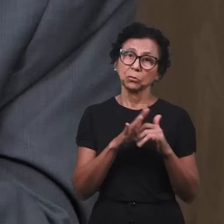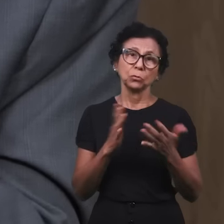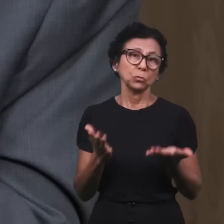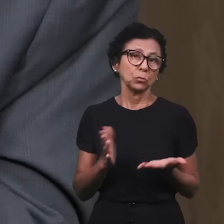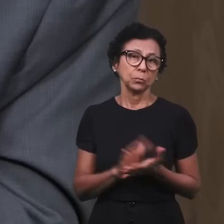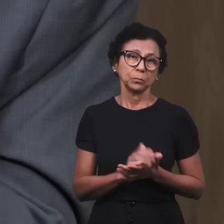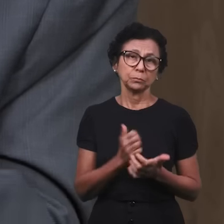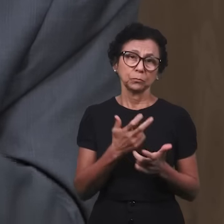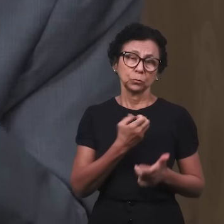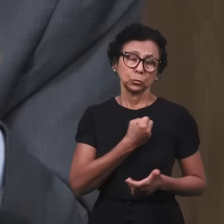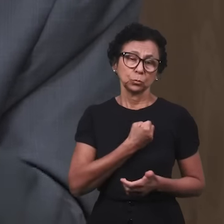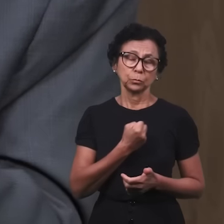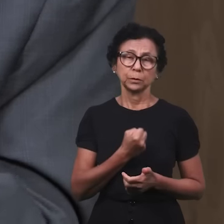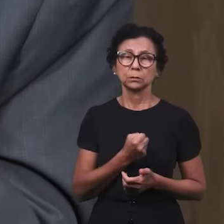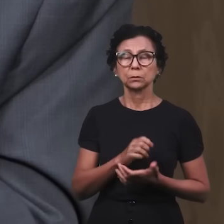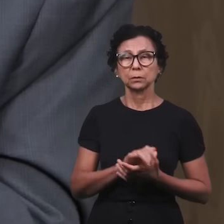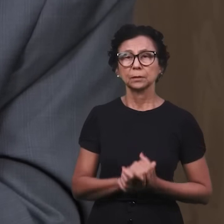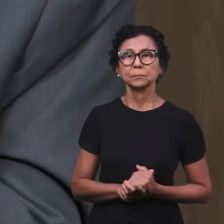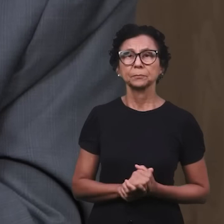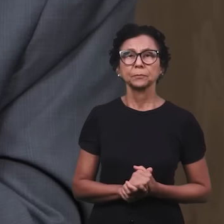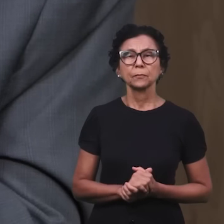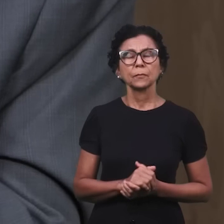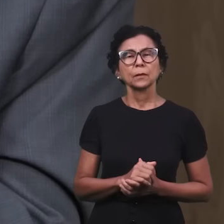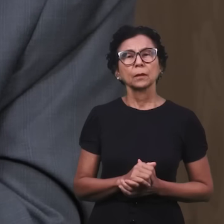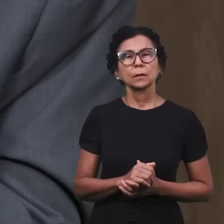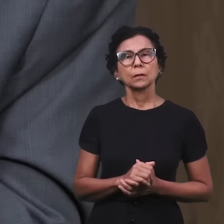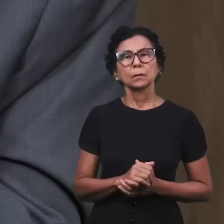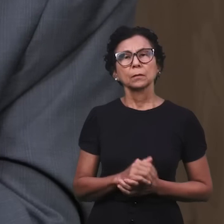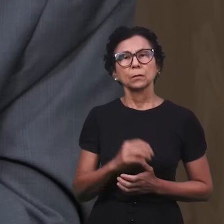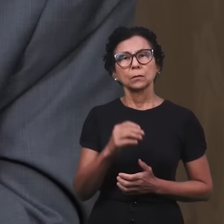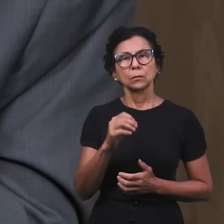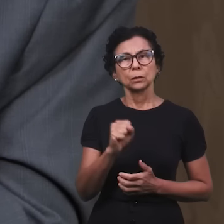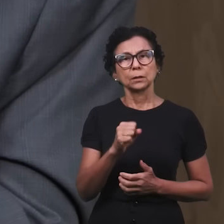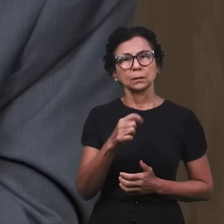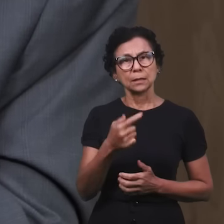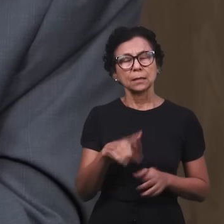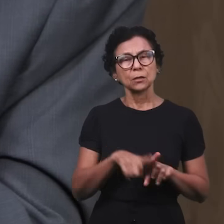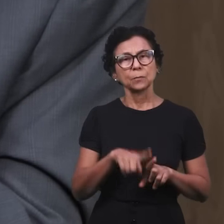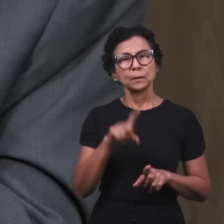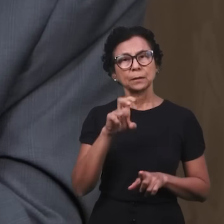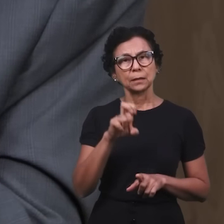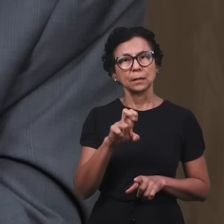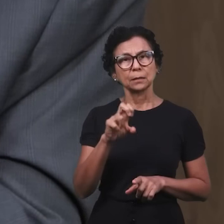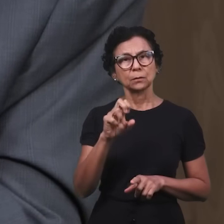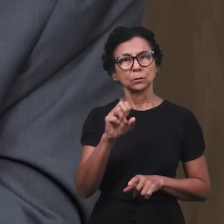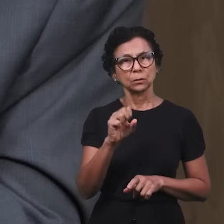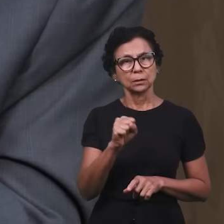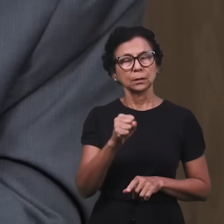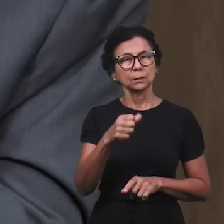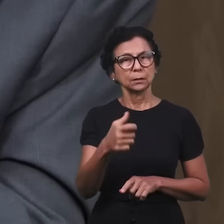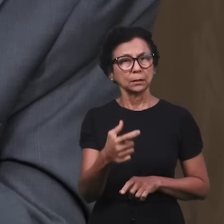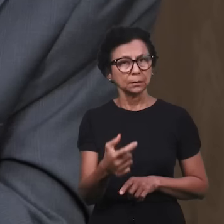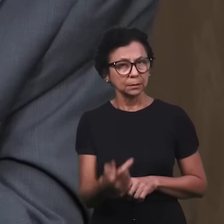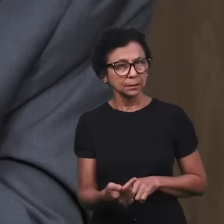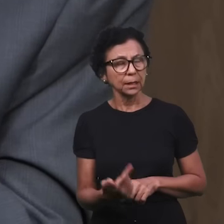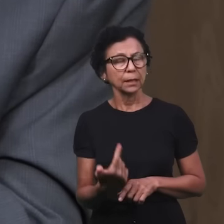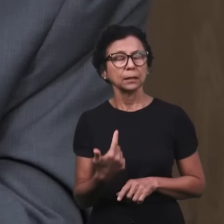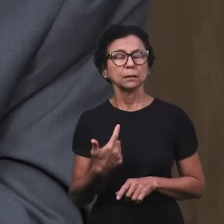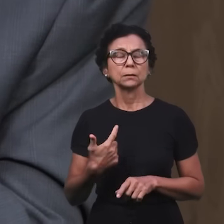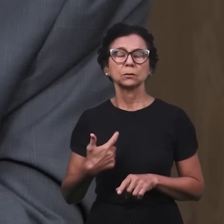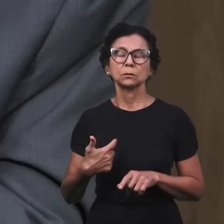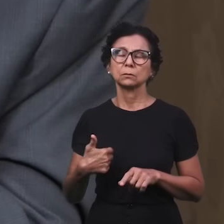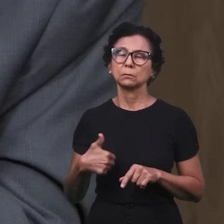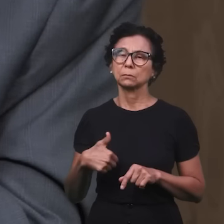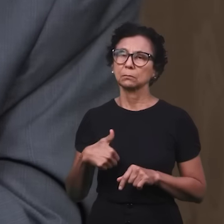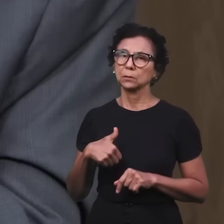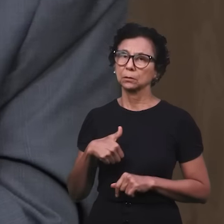87, 587, ou mesmo nas nossas plataformas do YouTube. Os nossos irmãos da Igreja Cristã Maranata, irmãos nossos de